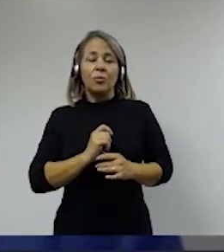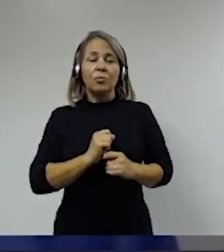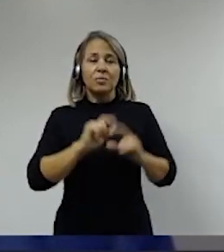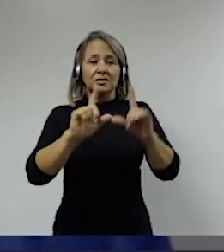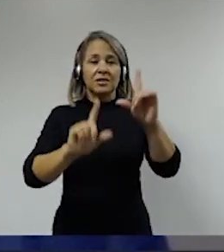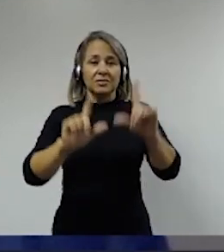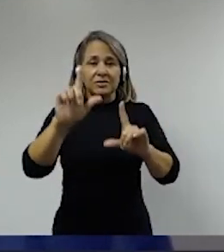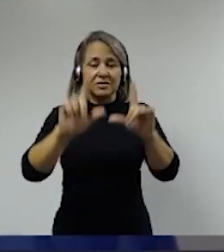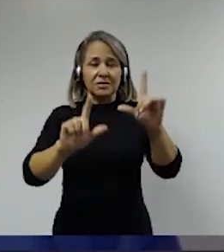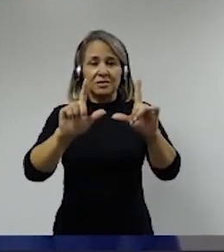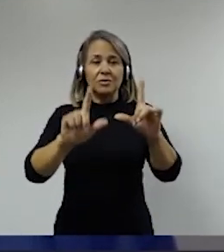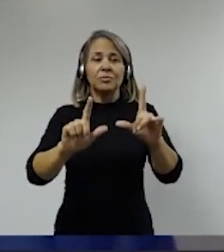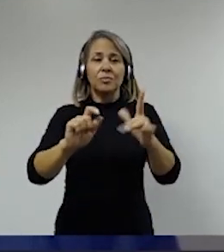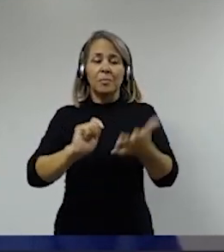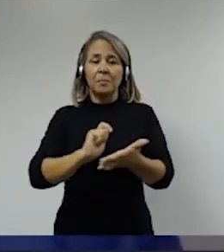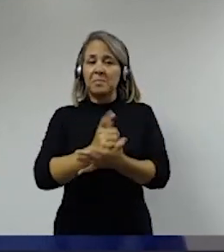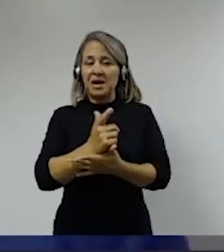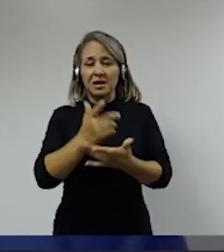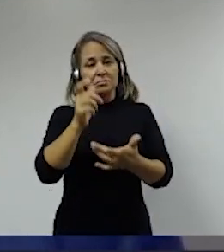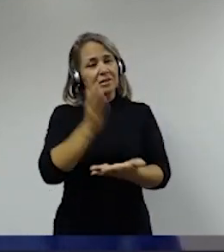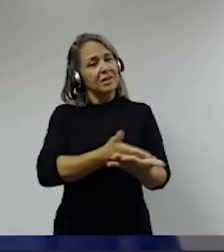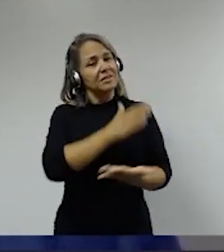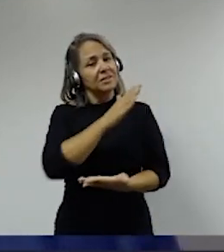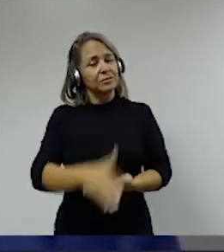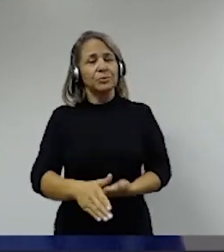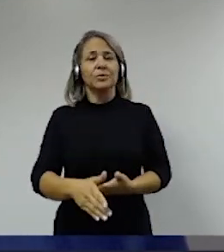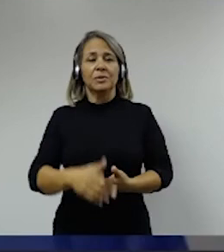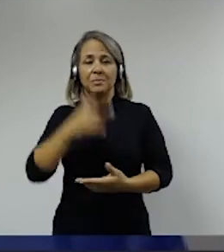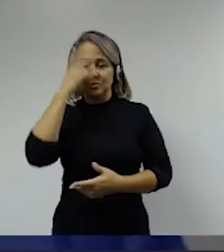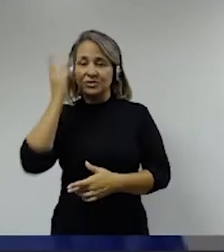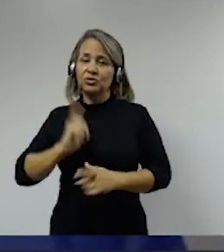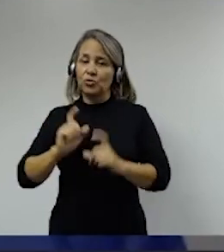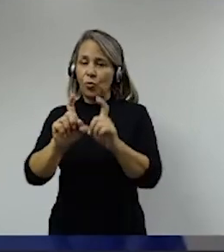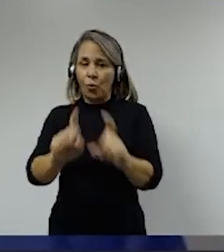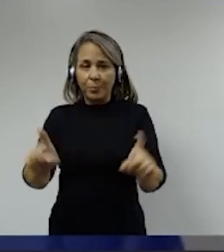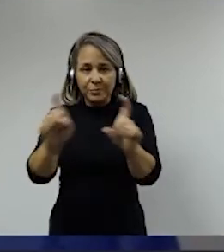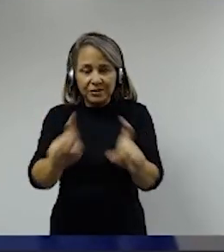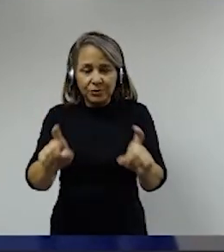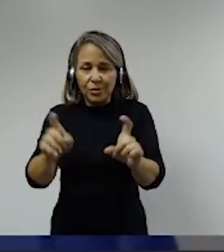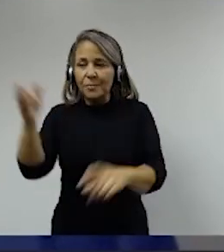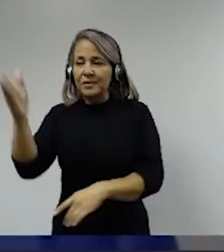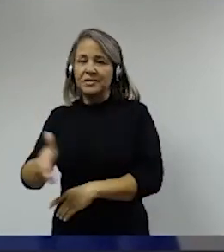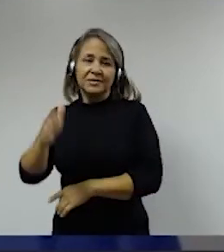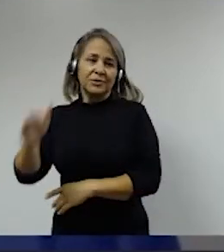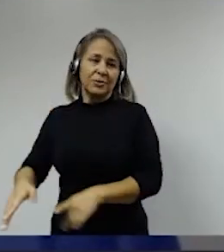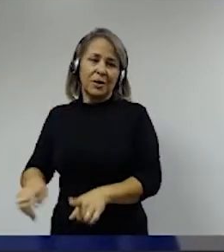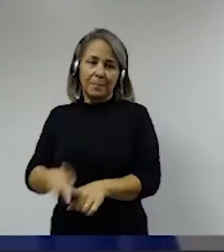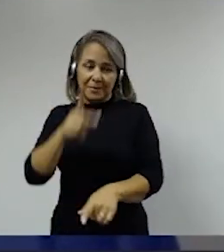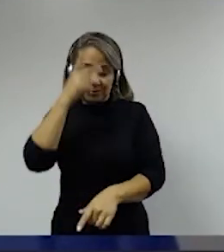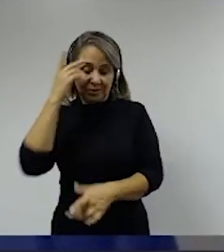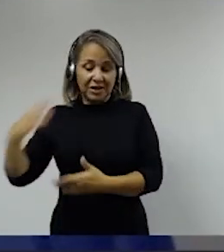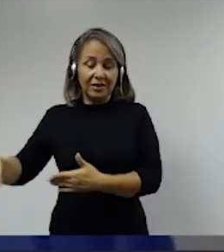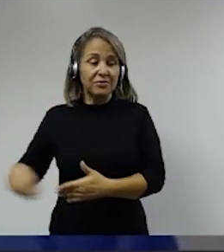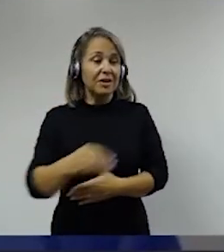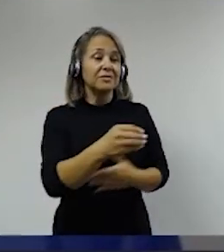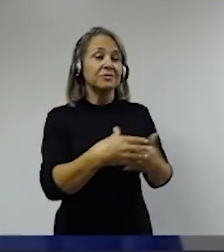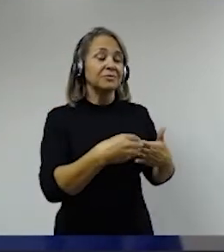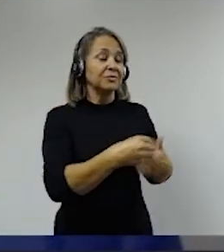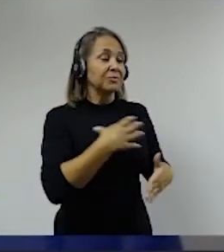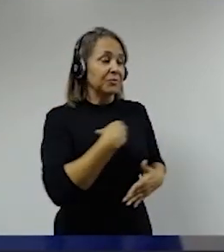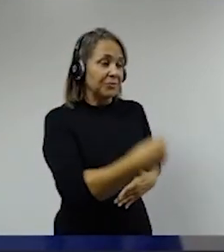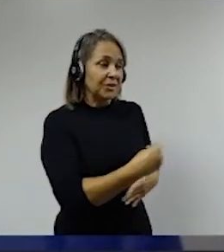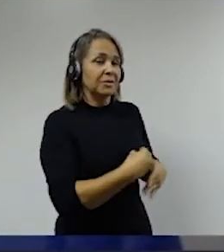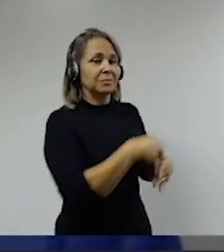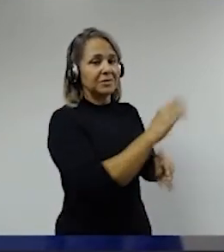que tinha um computador teve que vender um computador, então ele já não vai. Então, aquele que ia ao cinema, levava o filho para um teatro, já não vai